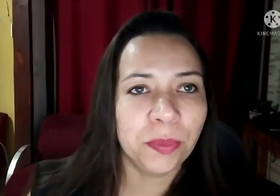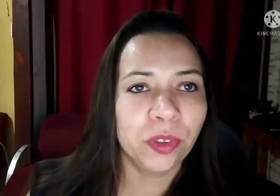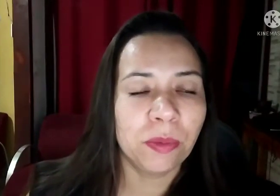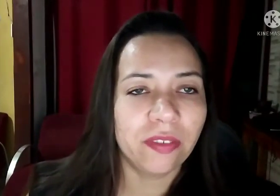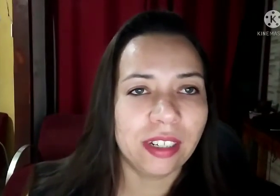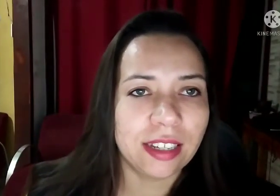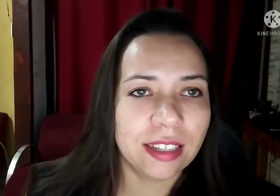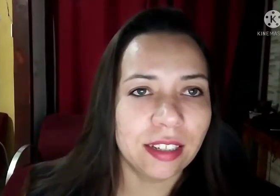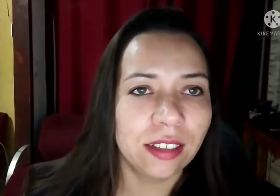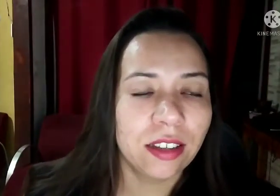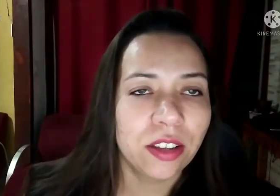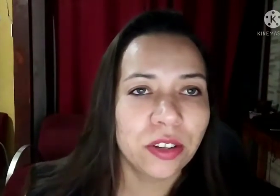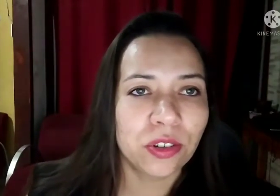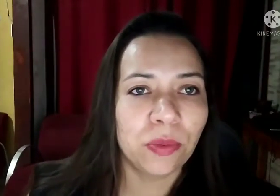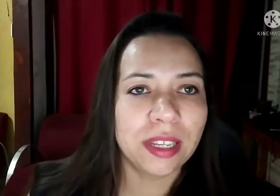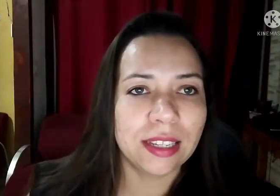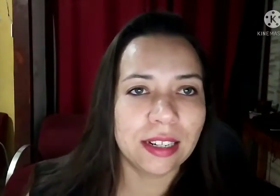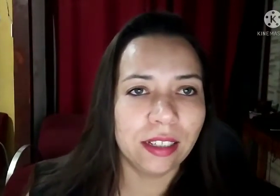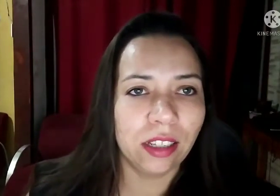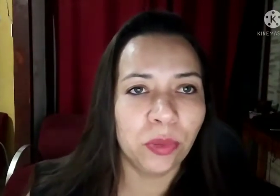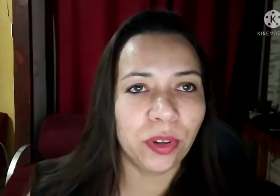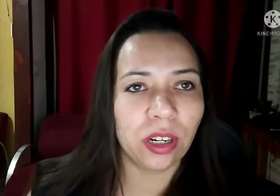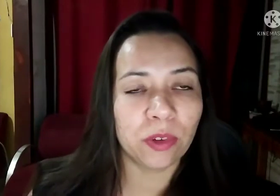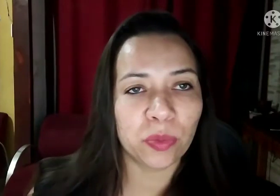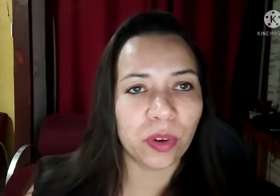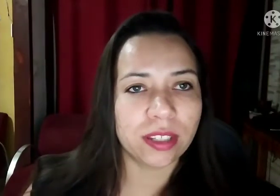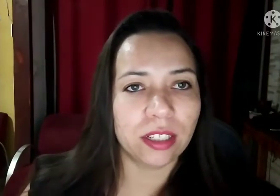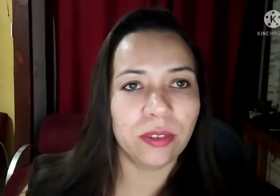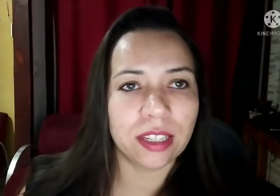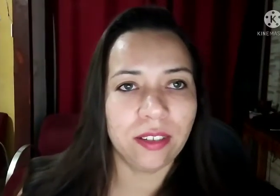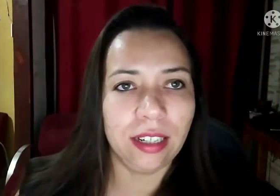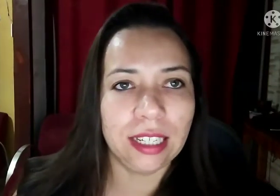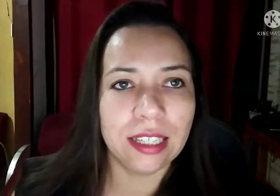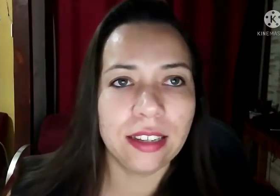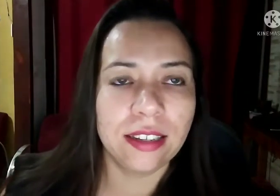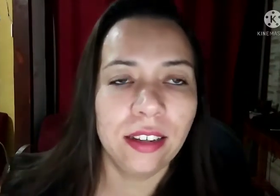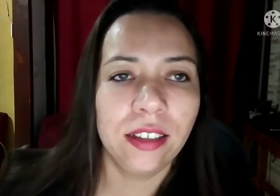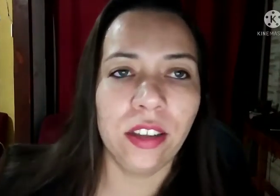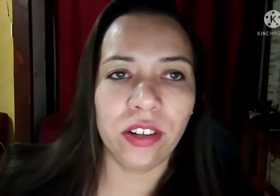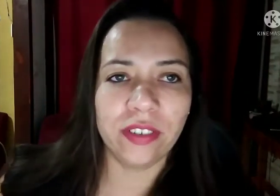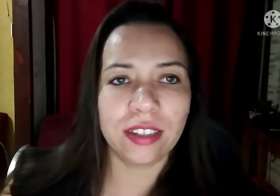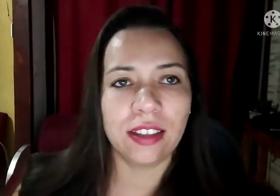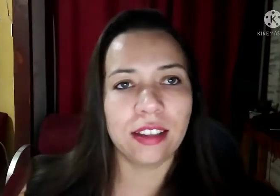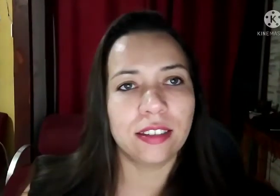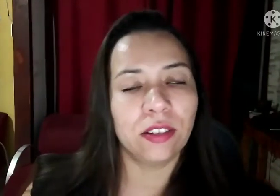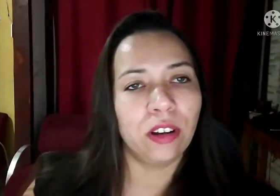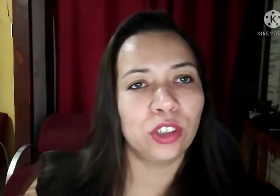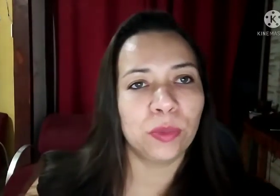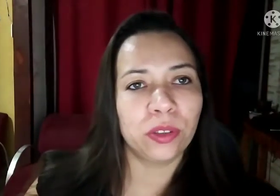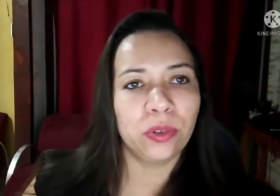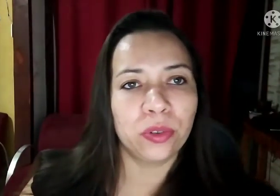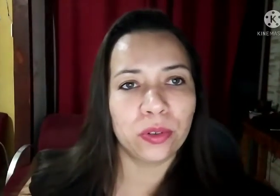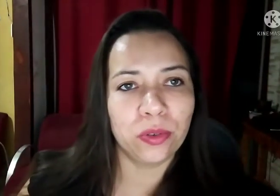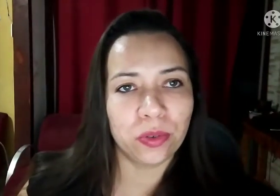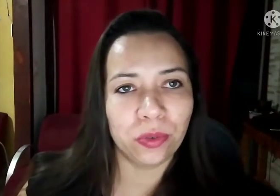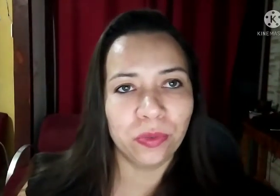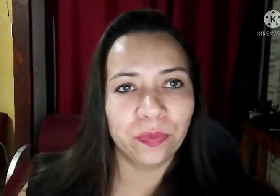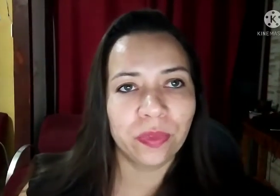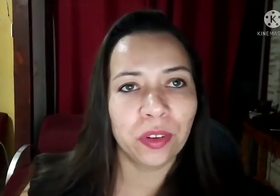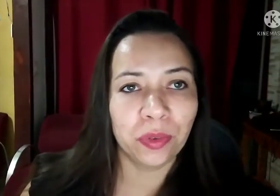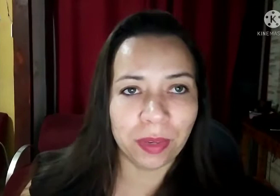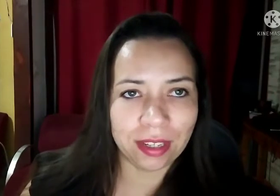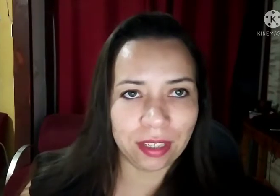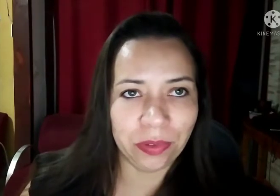Olá, meu nome é Vanessa, sou mestranda do Programa de Pós-Graduação em Letras da Universidade Estadual de Mato Grosso do